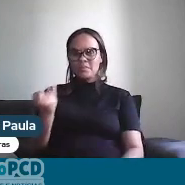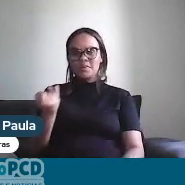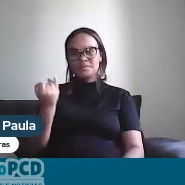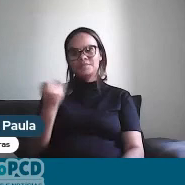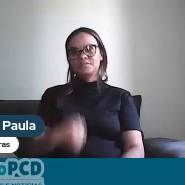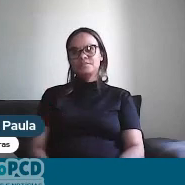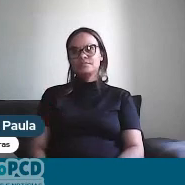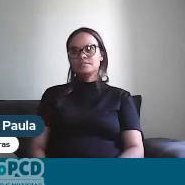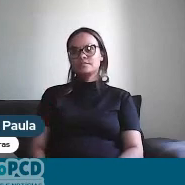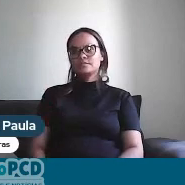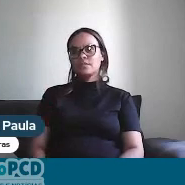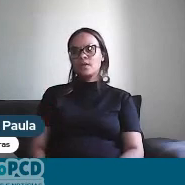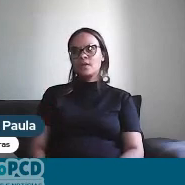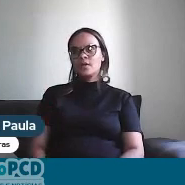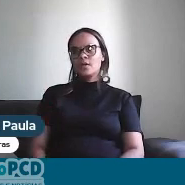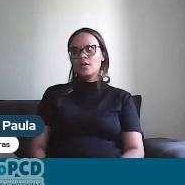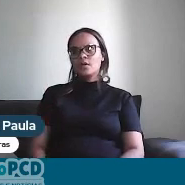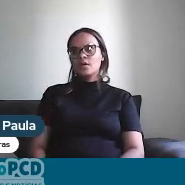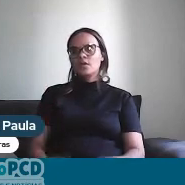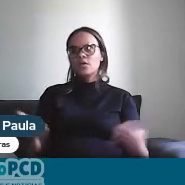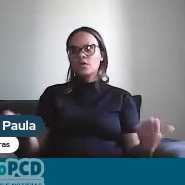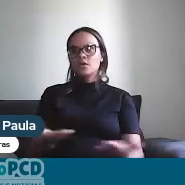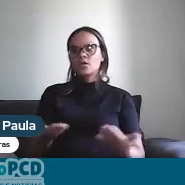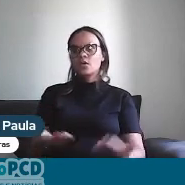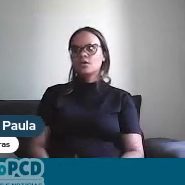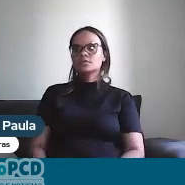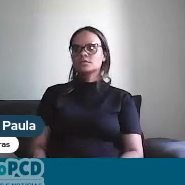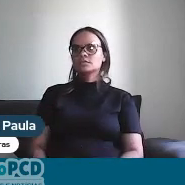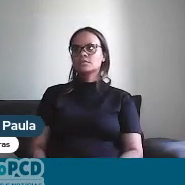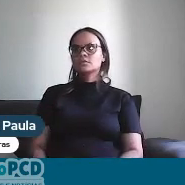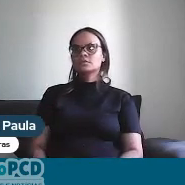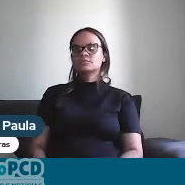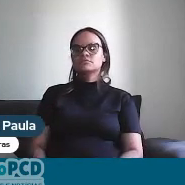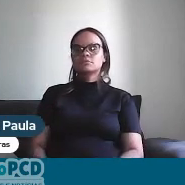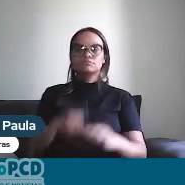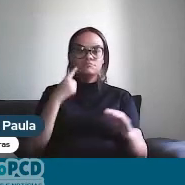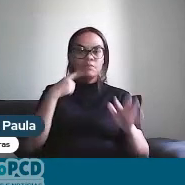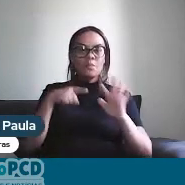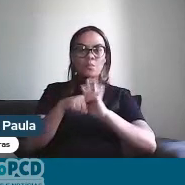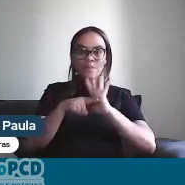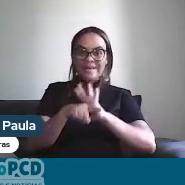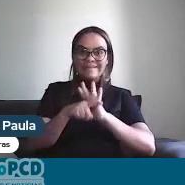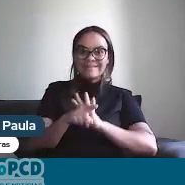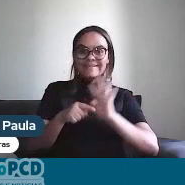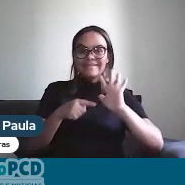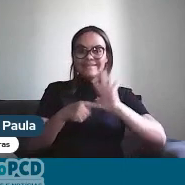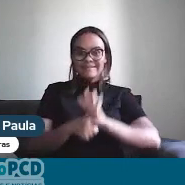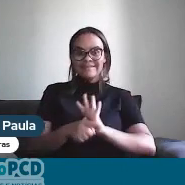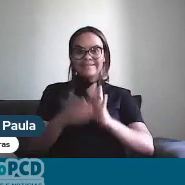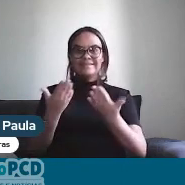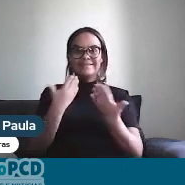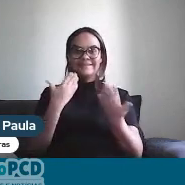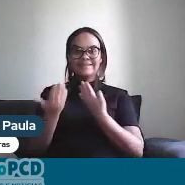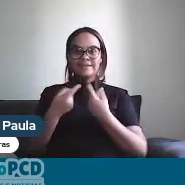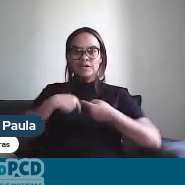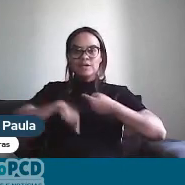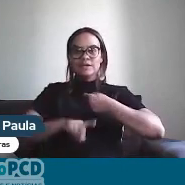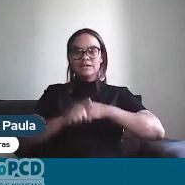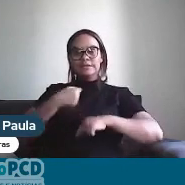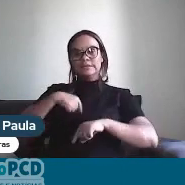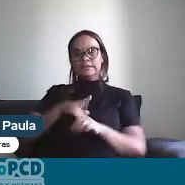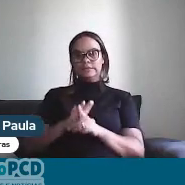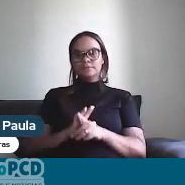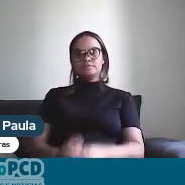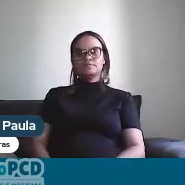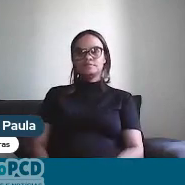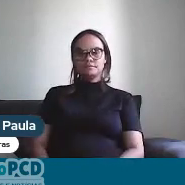né? E a gente sabe hoje, as pesquisas trazem constantemente a questão da psiconeuroimunologia que tem a ver com